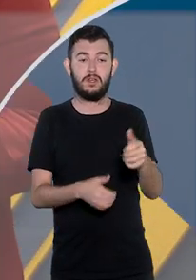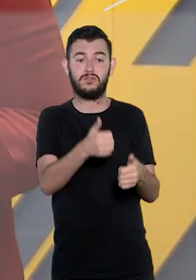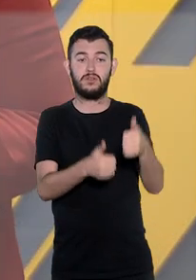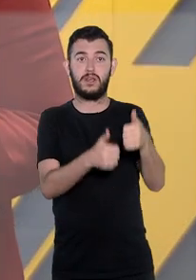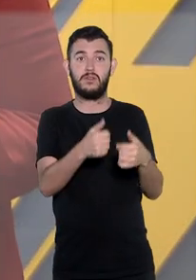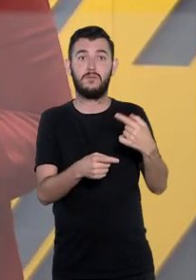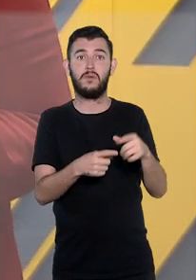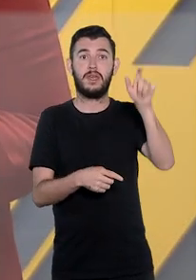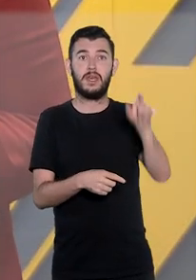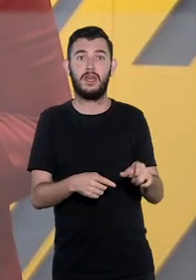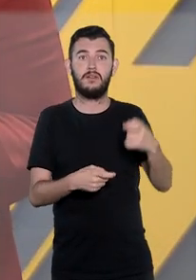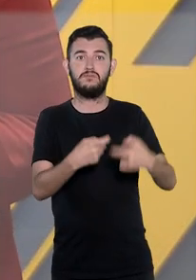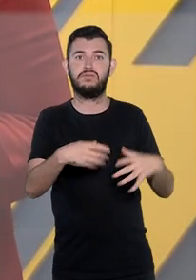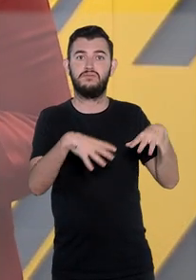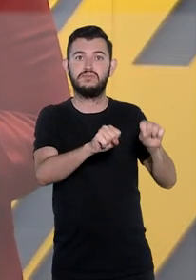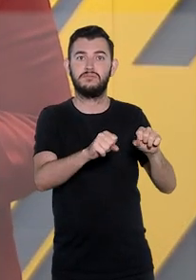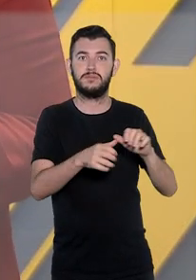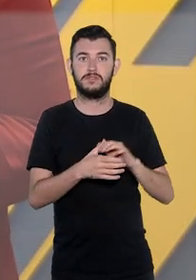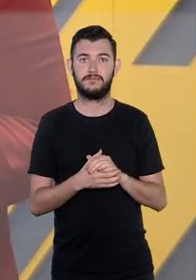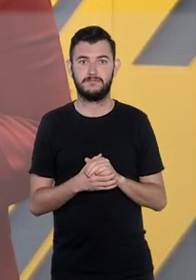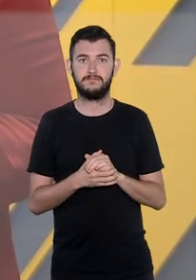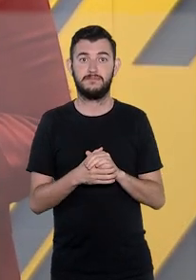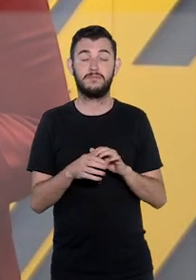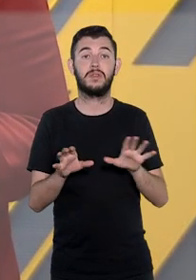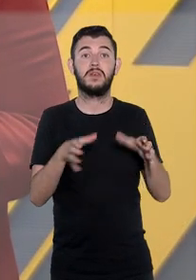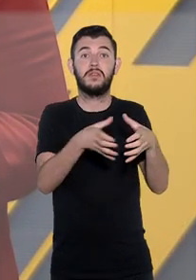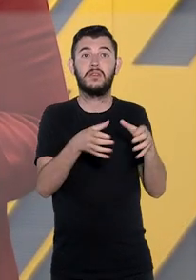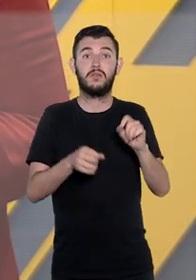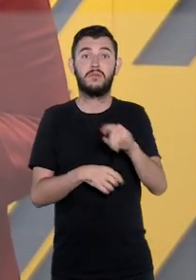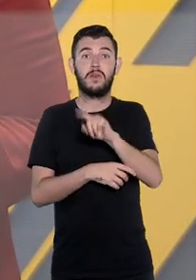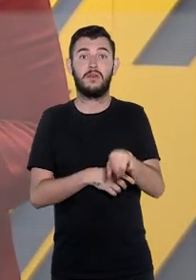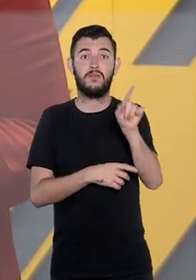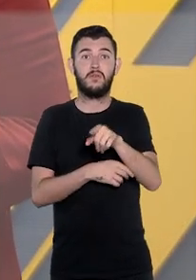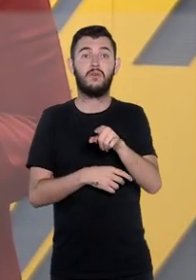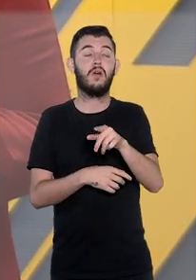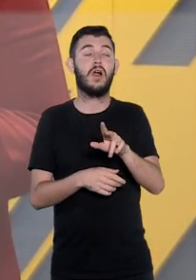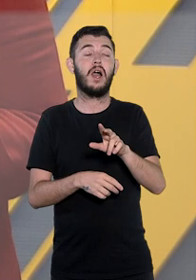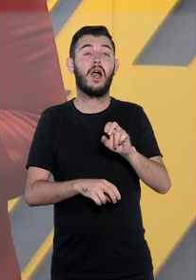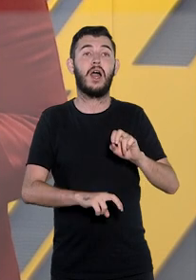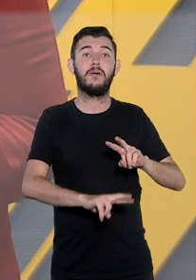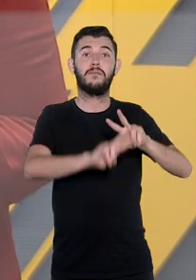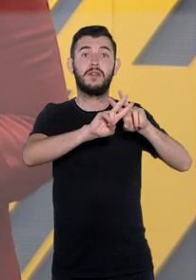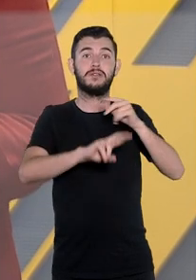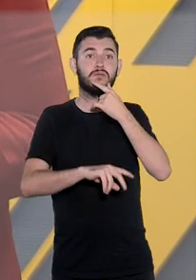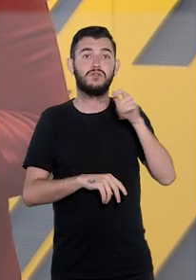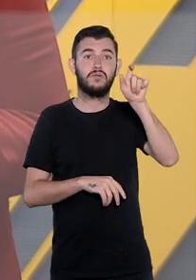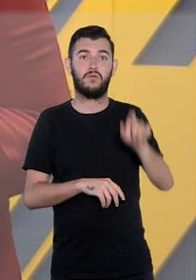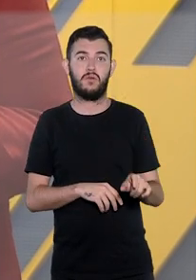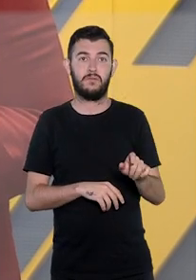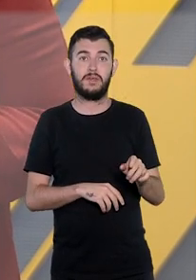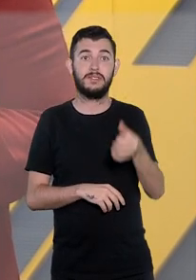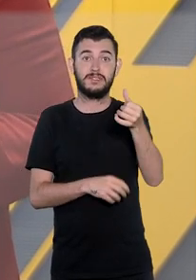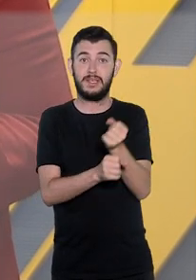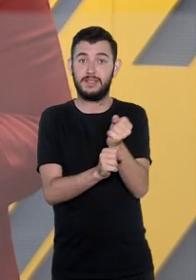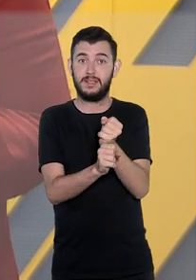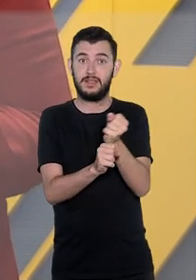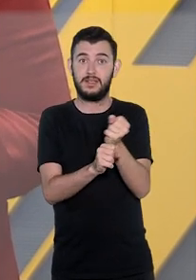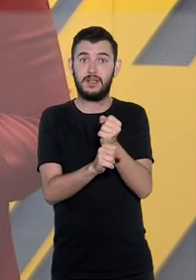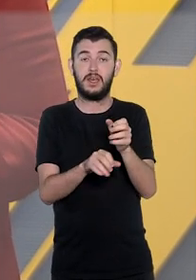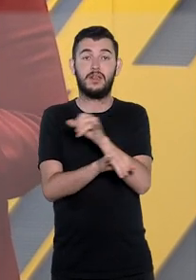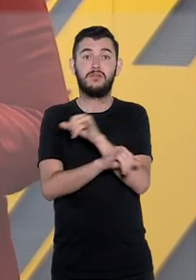Já a sexta turma revogou a prisão preventiva de um homem detido há mais de 6 anos e comunicou ao Conselho Nacional de